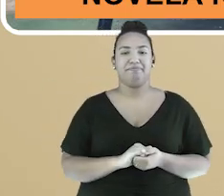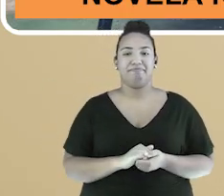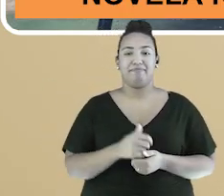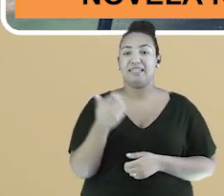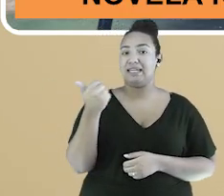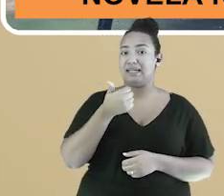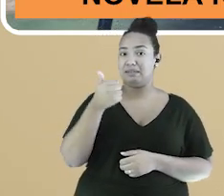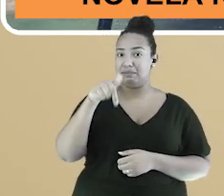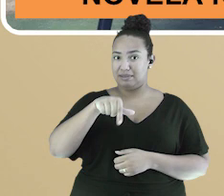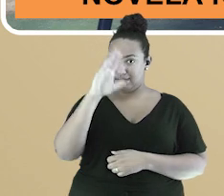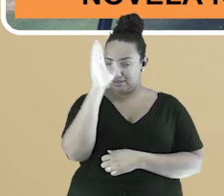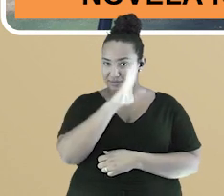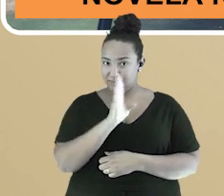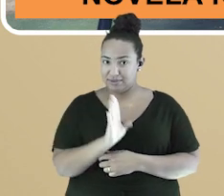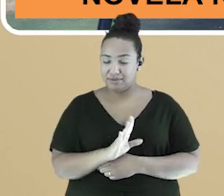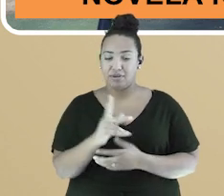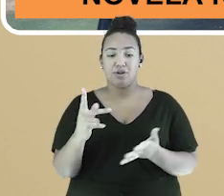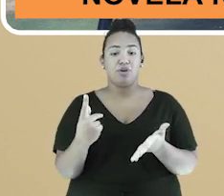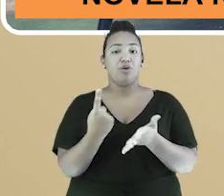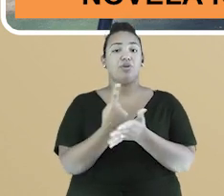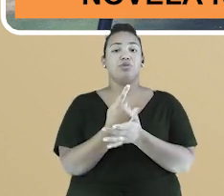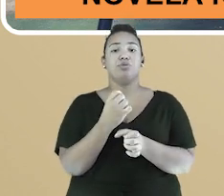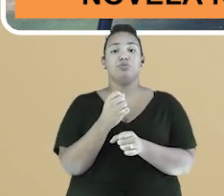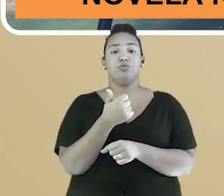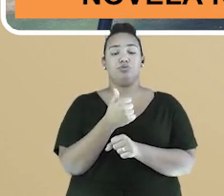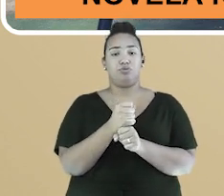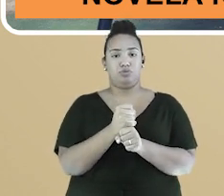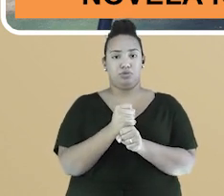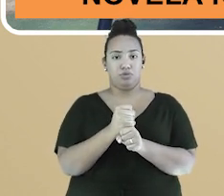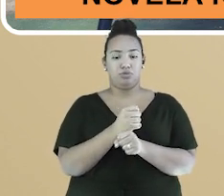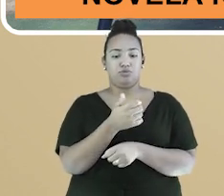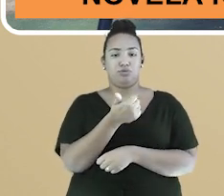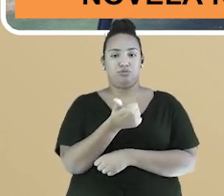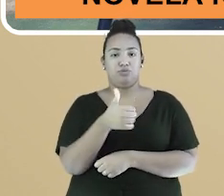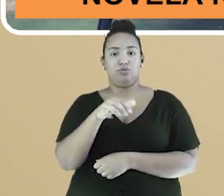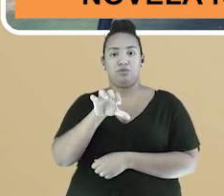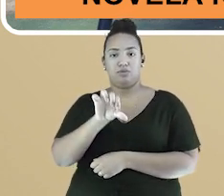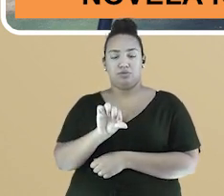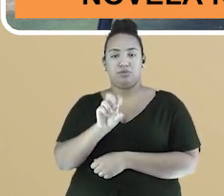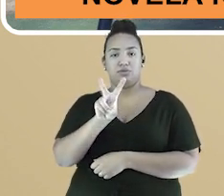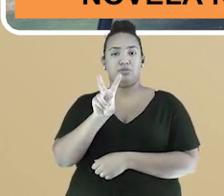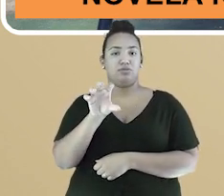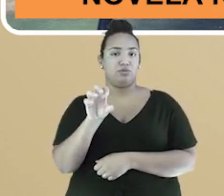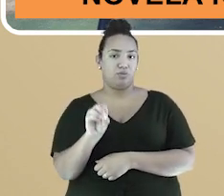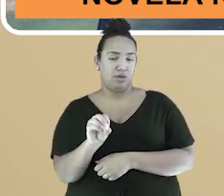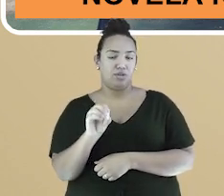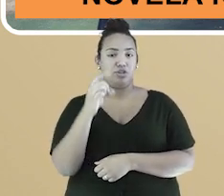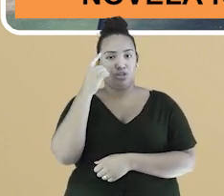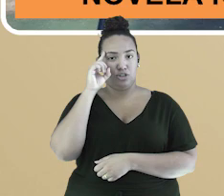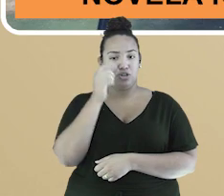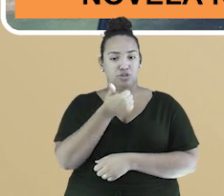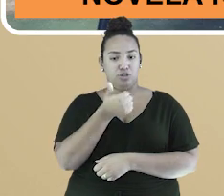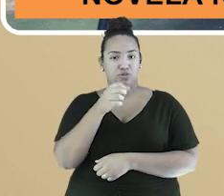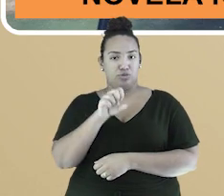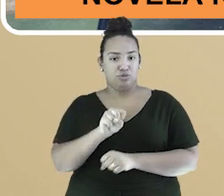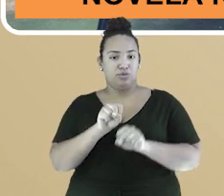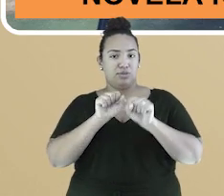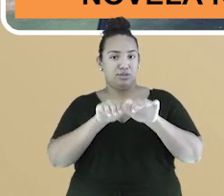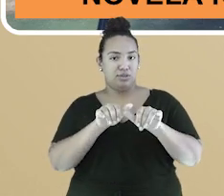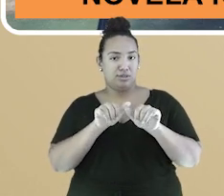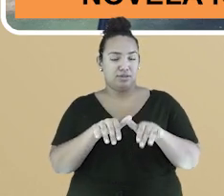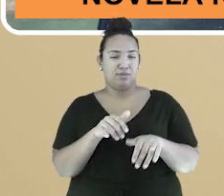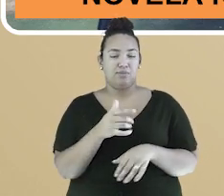de televisão no Brasil aconteceu em 18 de setembro de 1950, pouco mais de 70